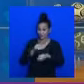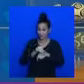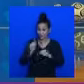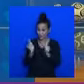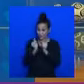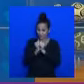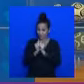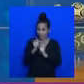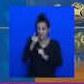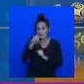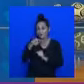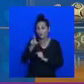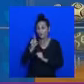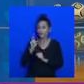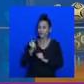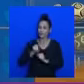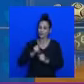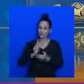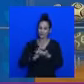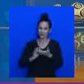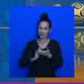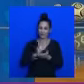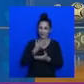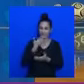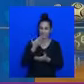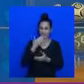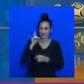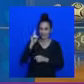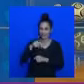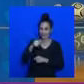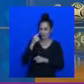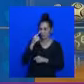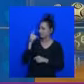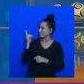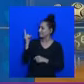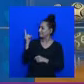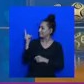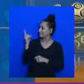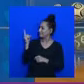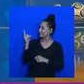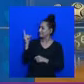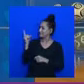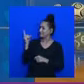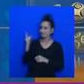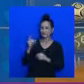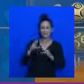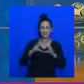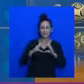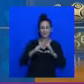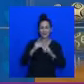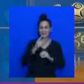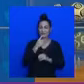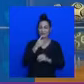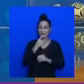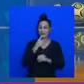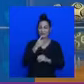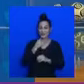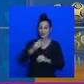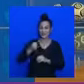O 15º e último número da Loto Fácil. Sua sorte pode vir com este número. Bola